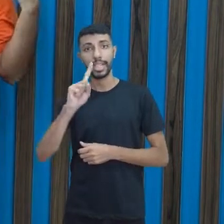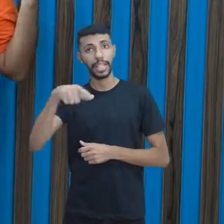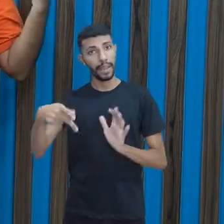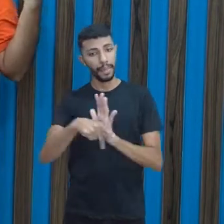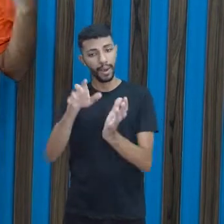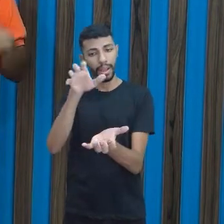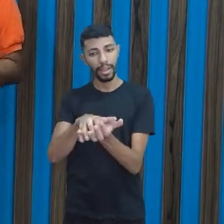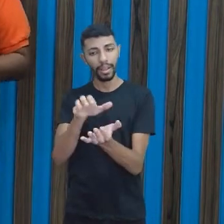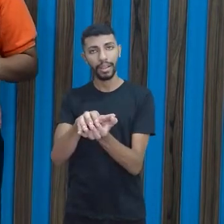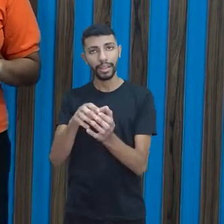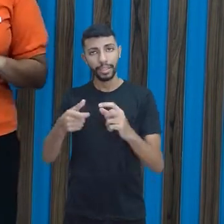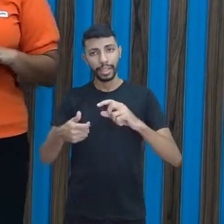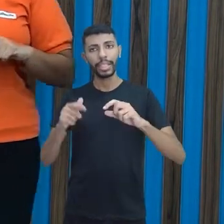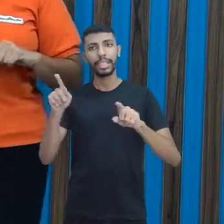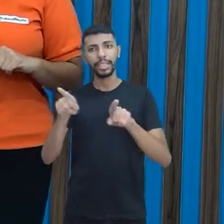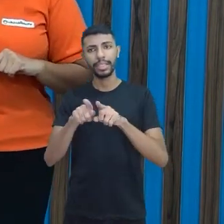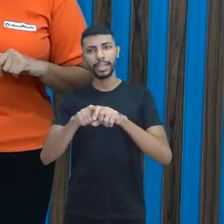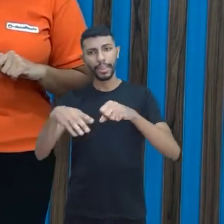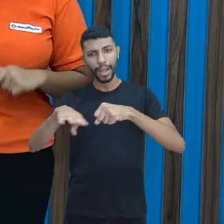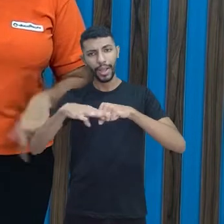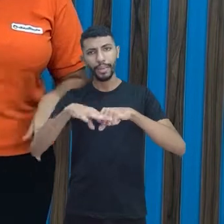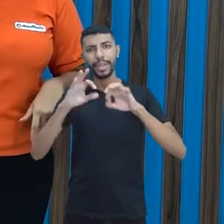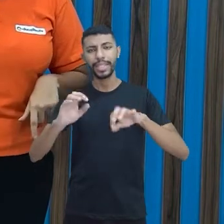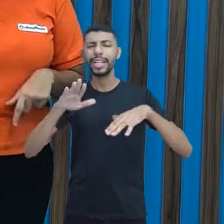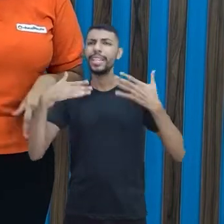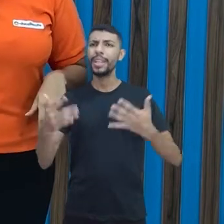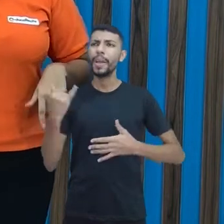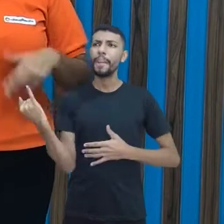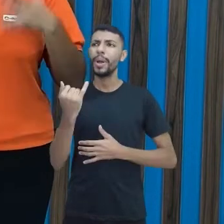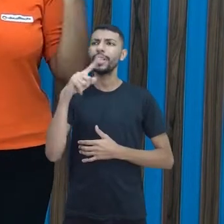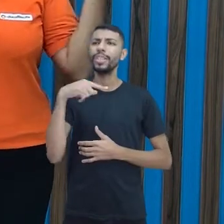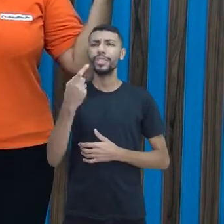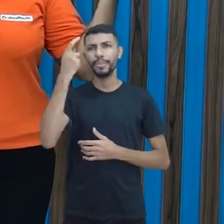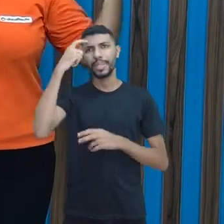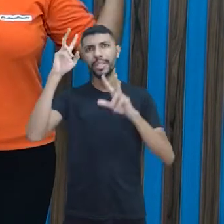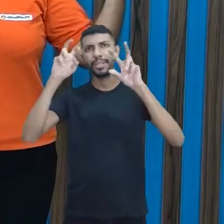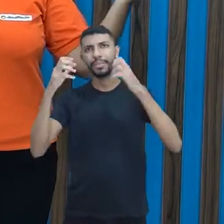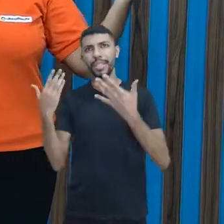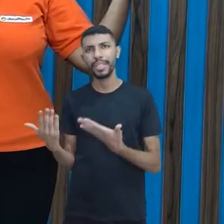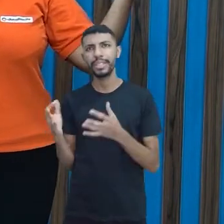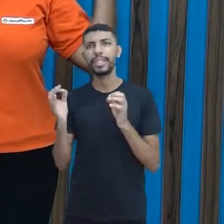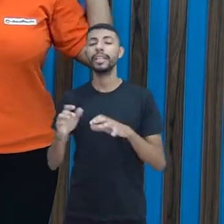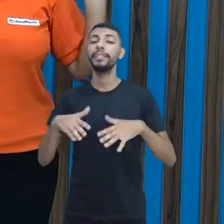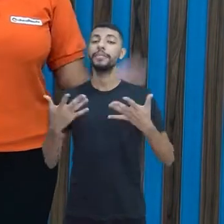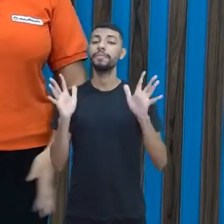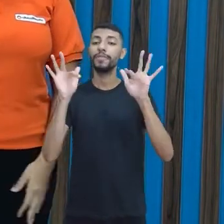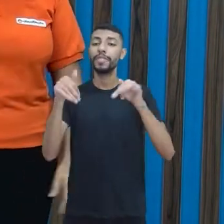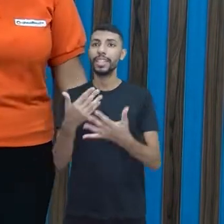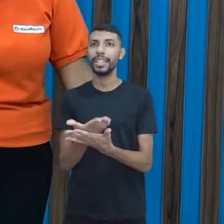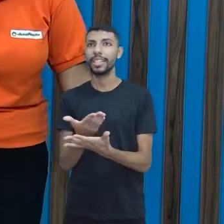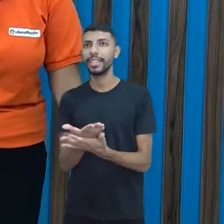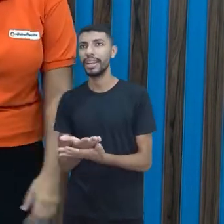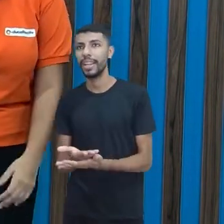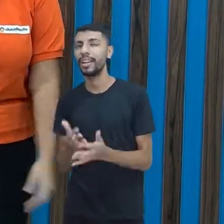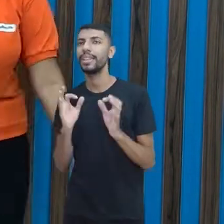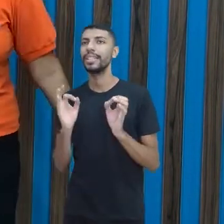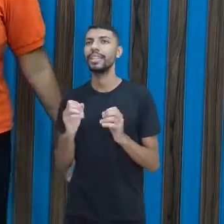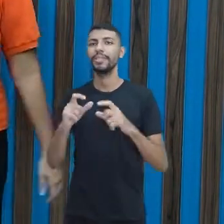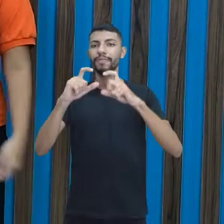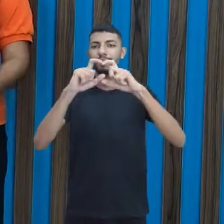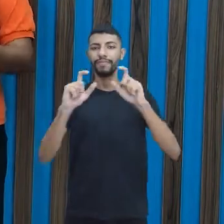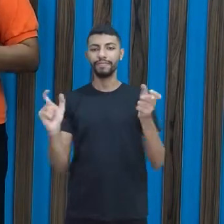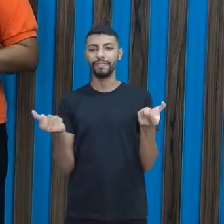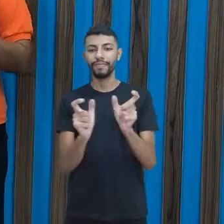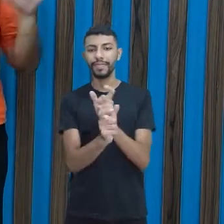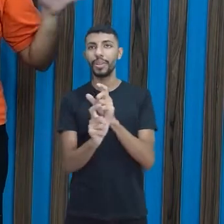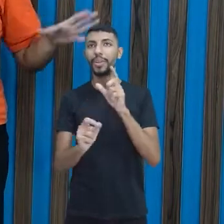importante a gente, né, pensar sobre isso, gente. Então, para terminar a aula, eu trouxe uma citação de